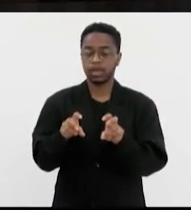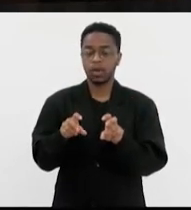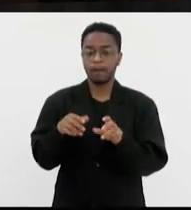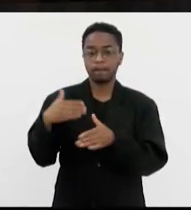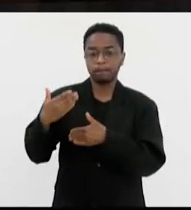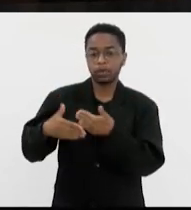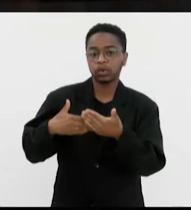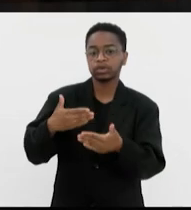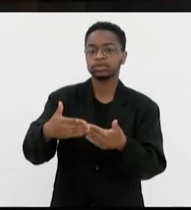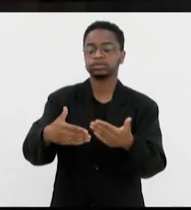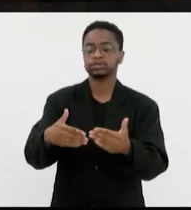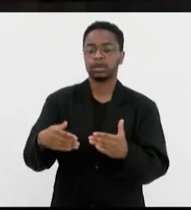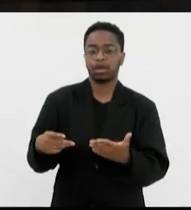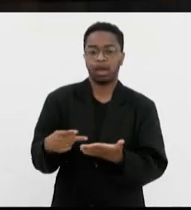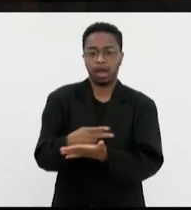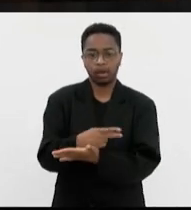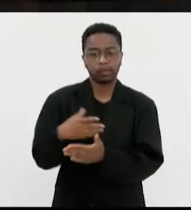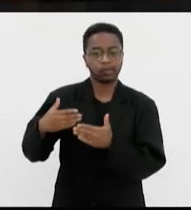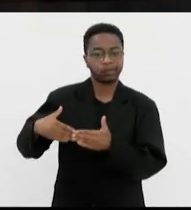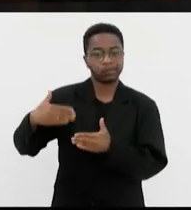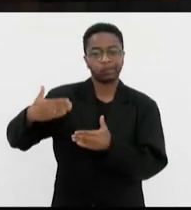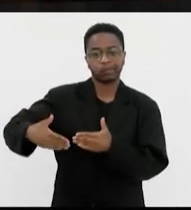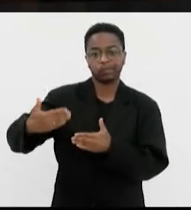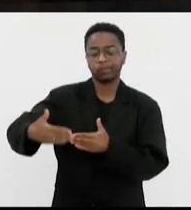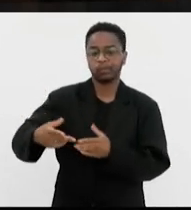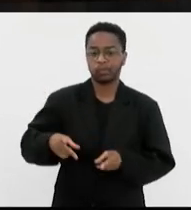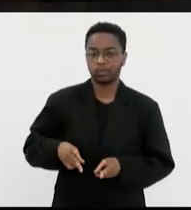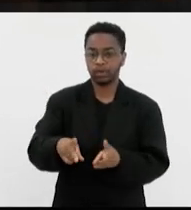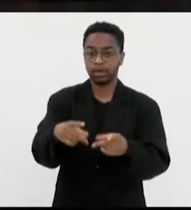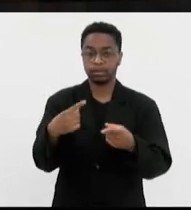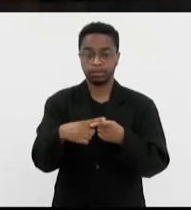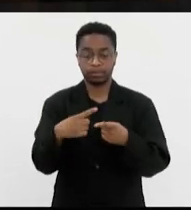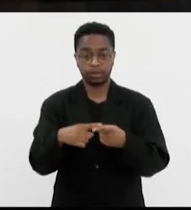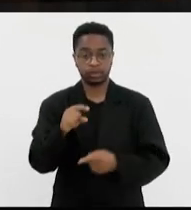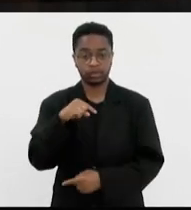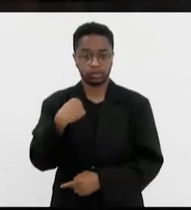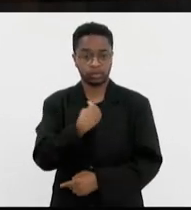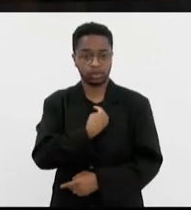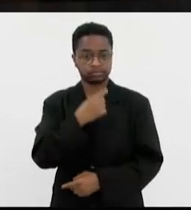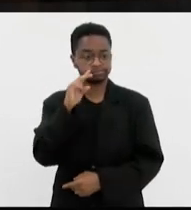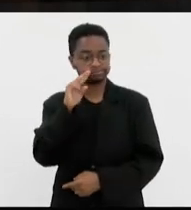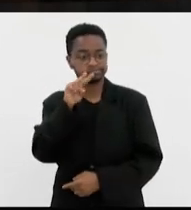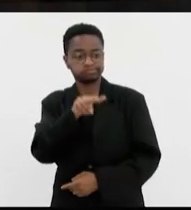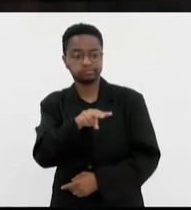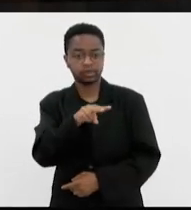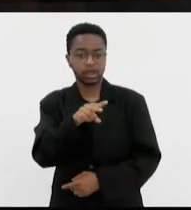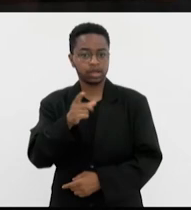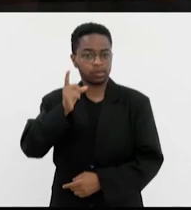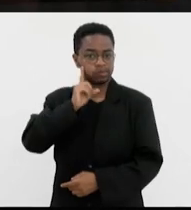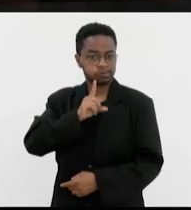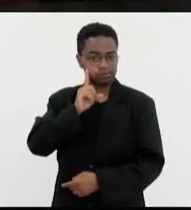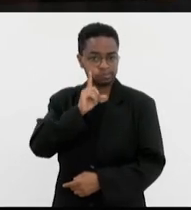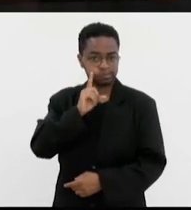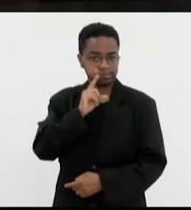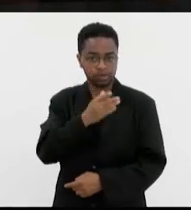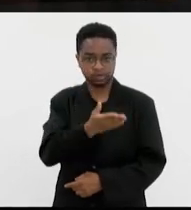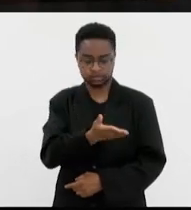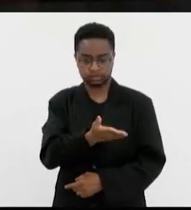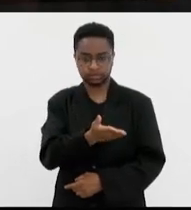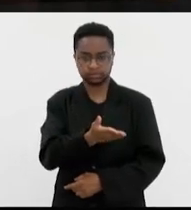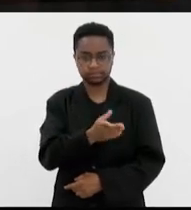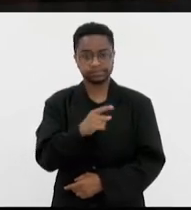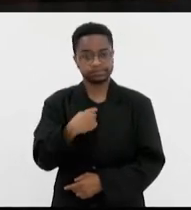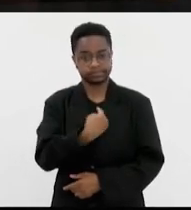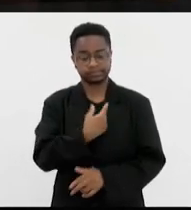processo. Você bate um olho nos Estados Unidos,